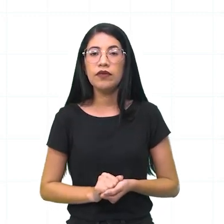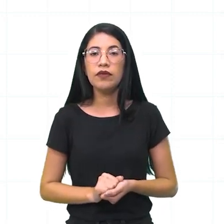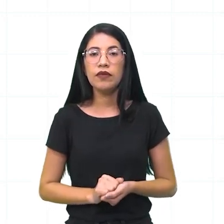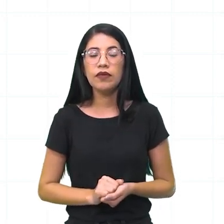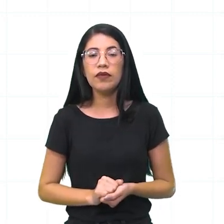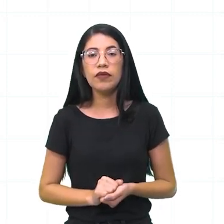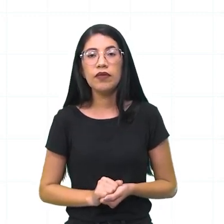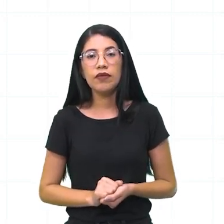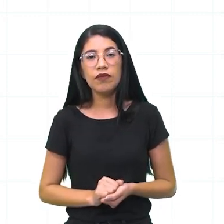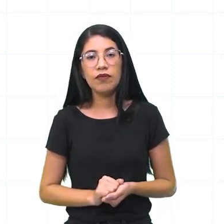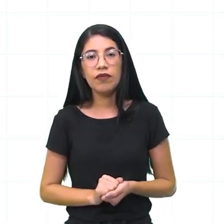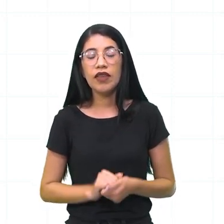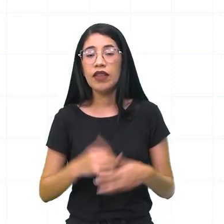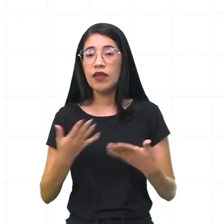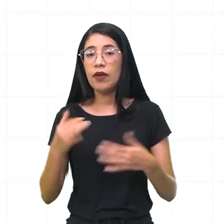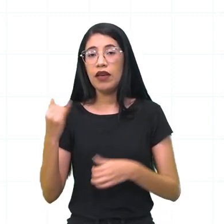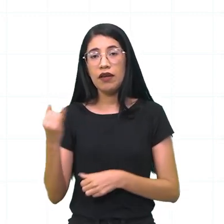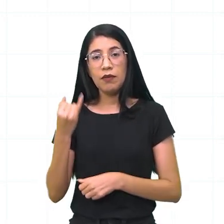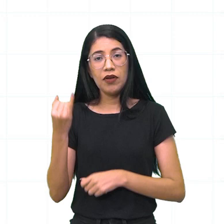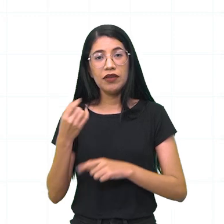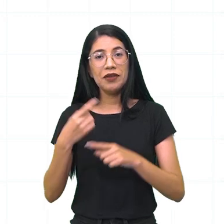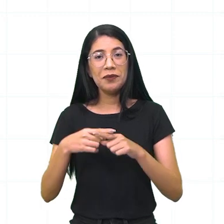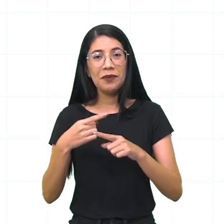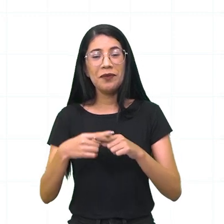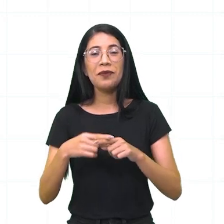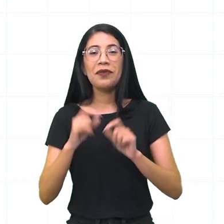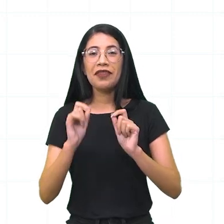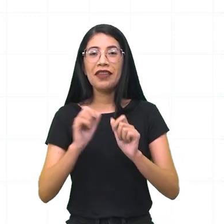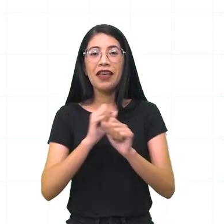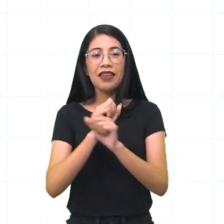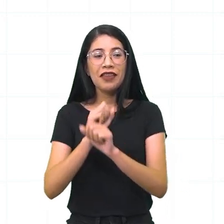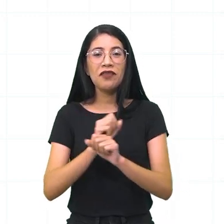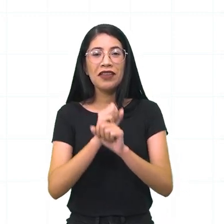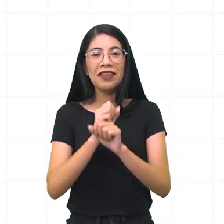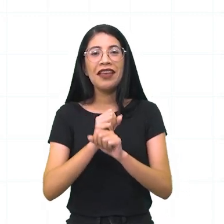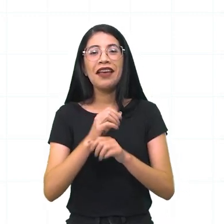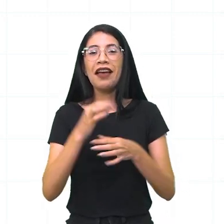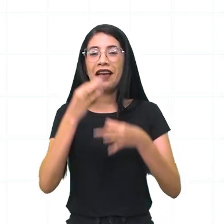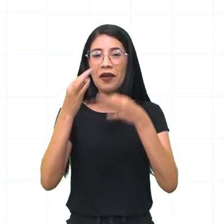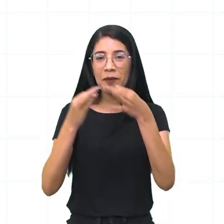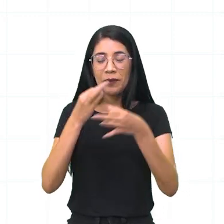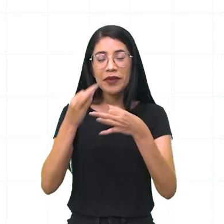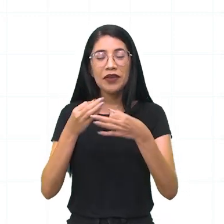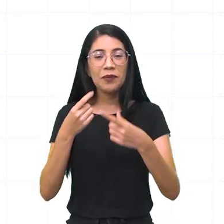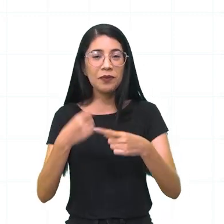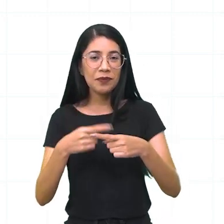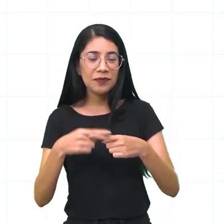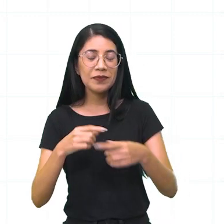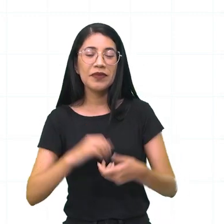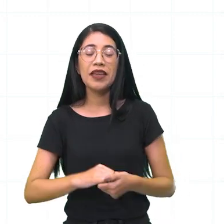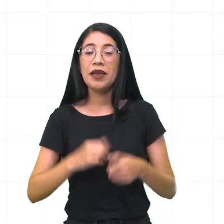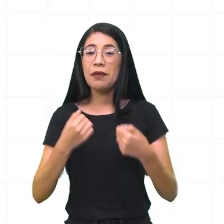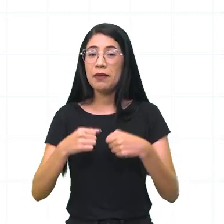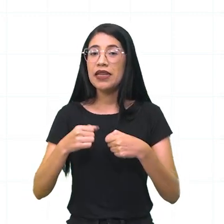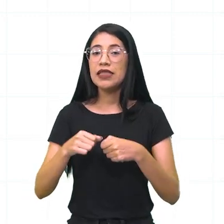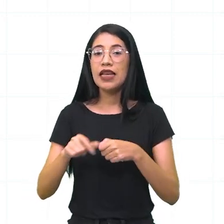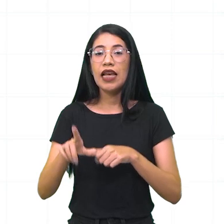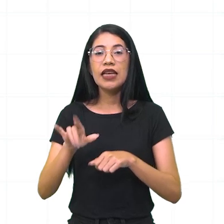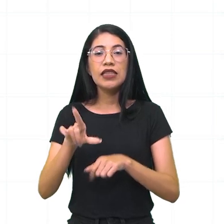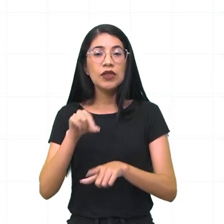contra-argumentação ela é muito importante, né, quando eu vou defender a minha ideia. Por isso é importante definir